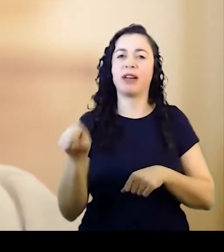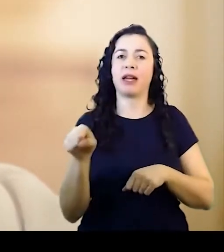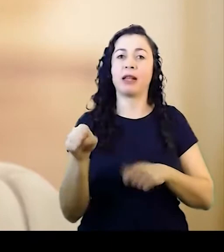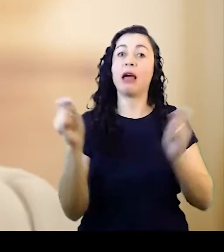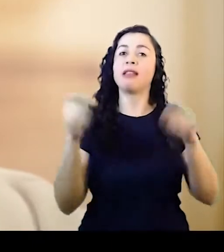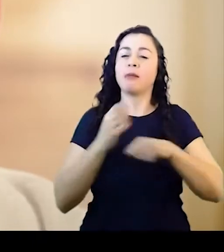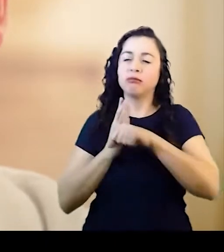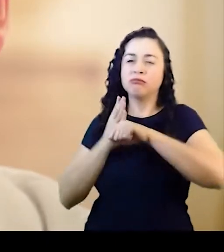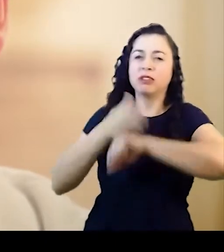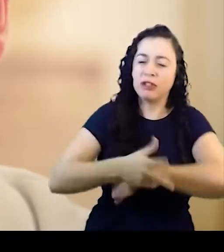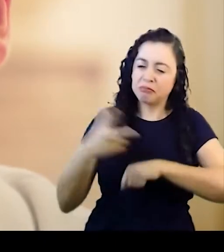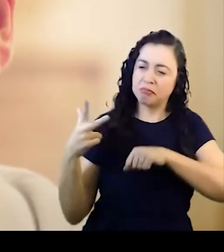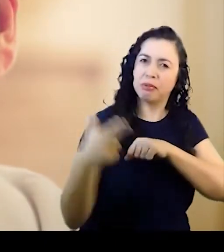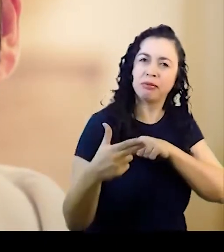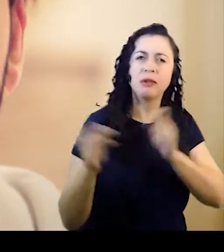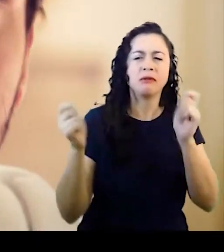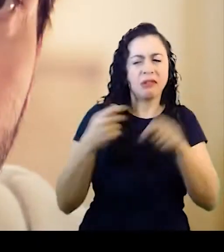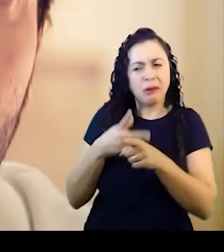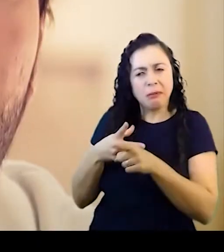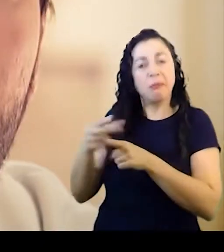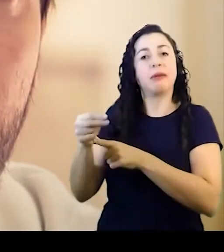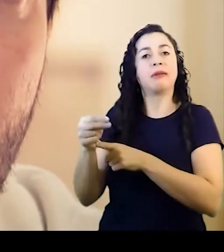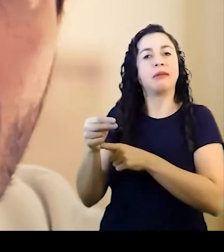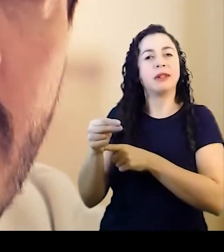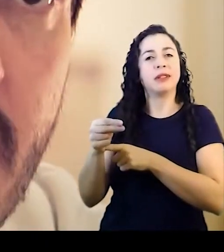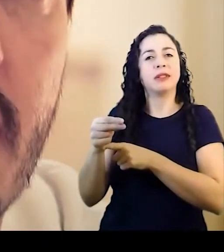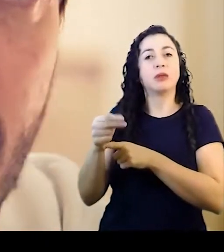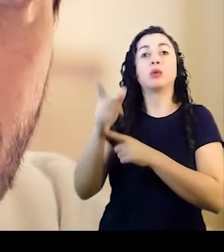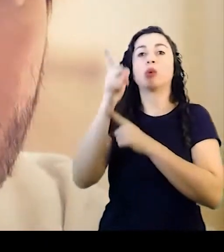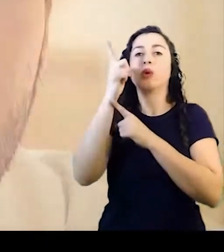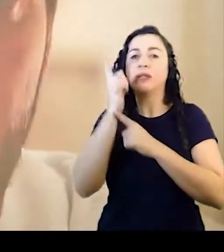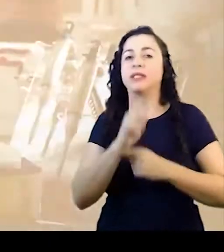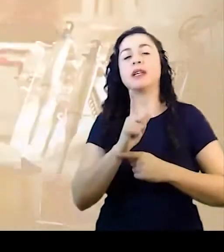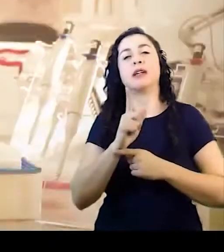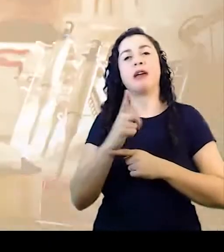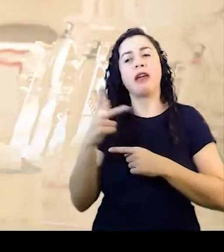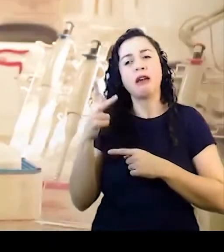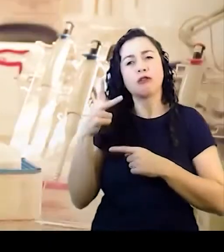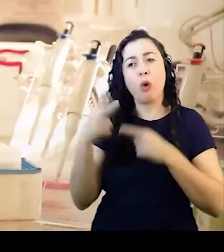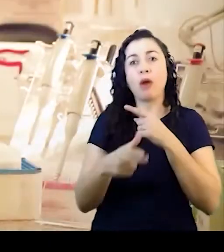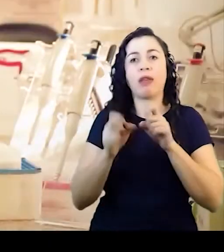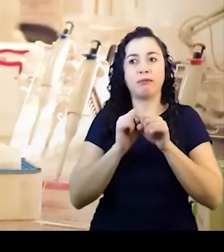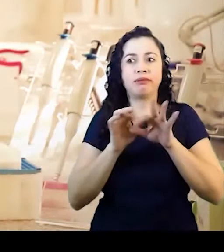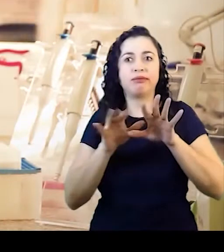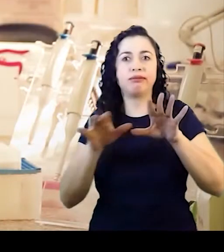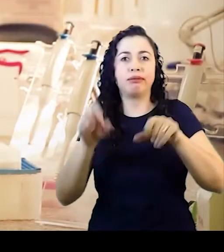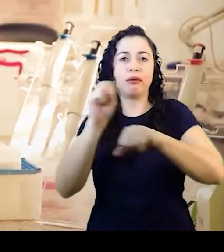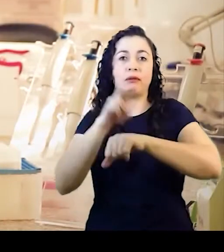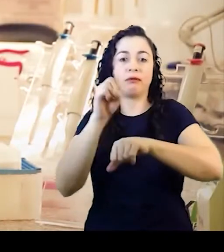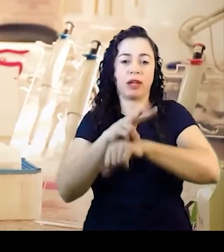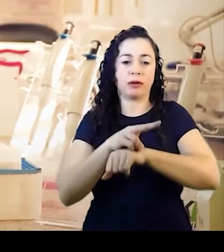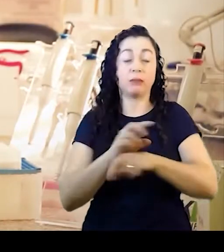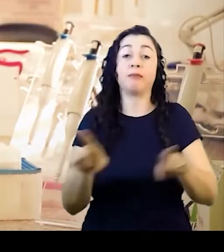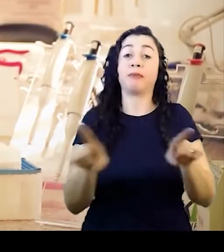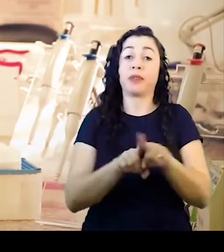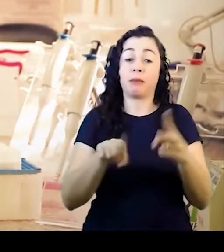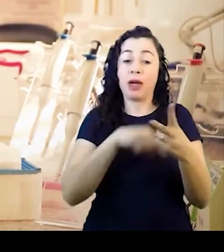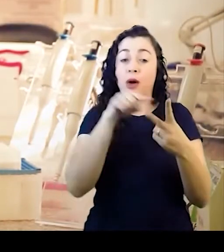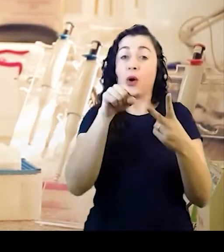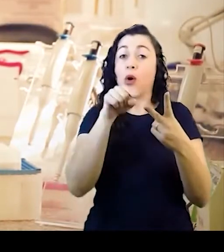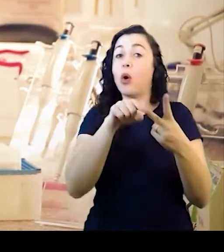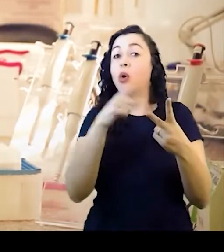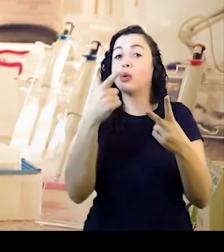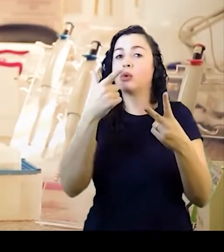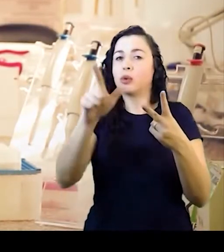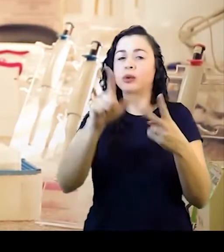intervir especificamente nessas vias visando interferir com a replicação do vírus. E além disso, isso é um braço, né, do projeto, o outro braço